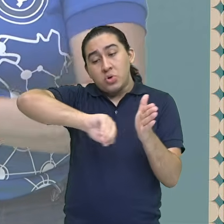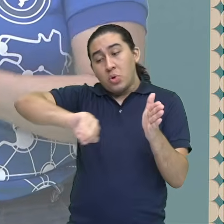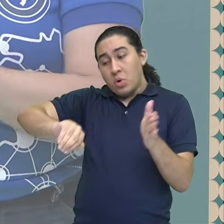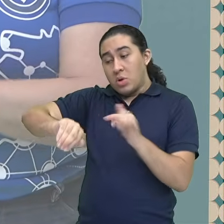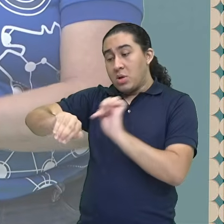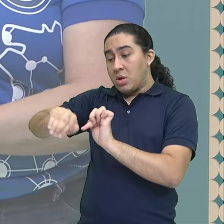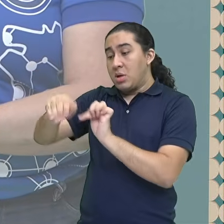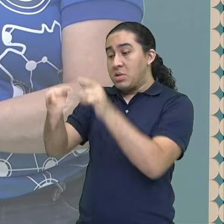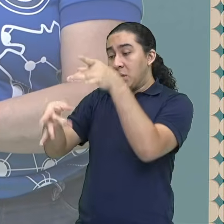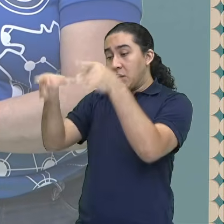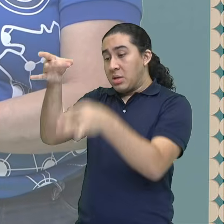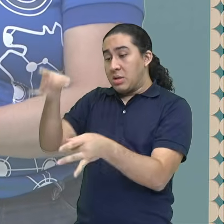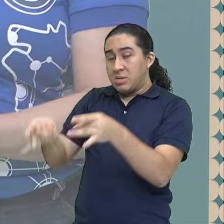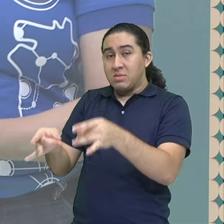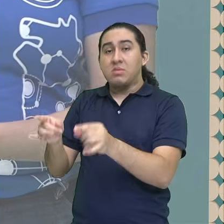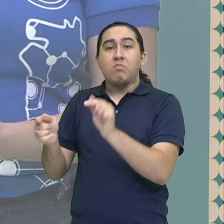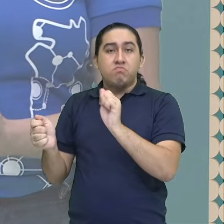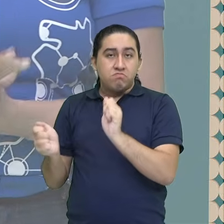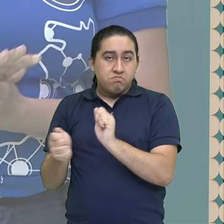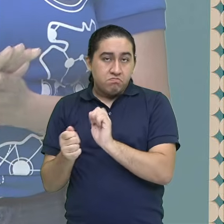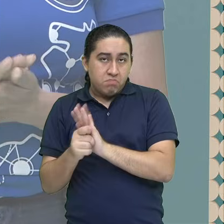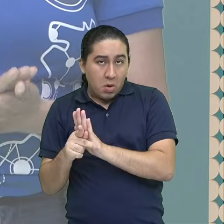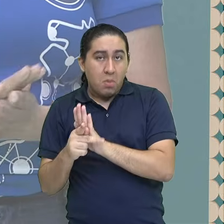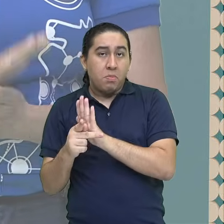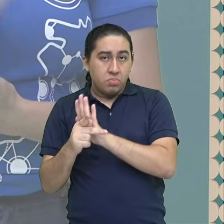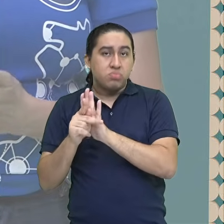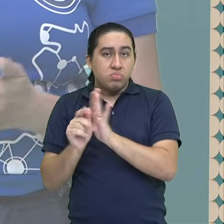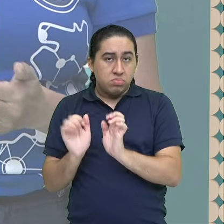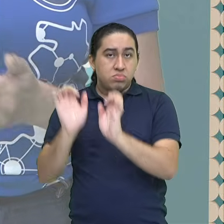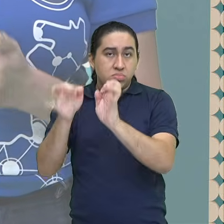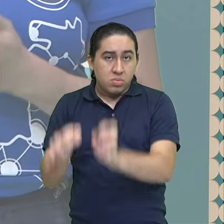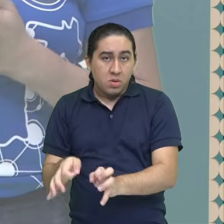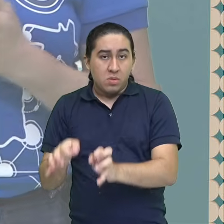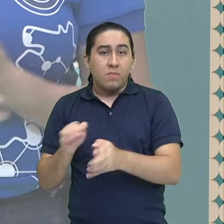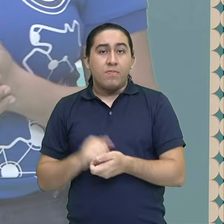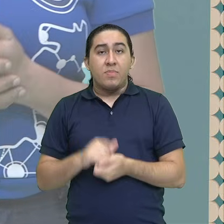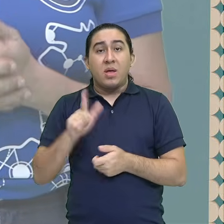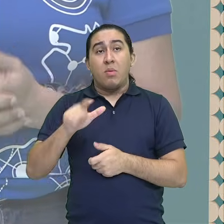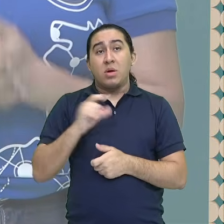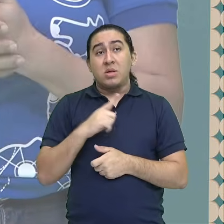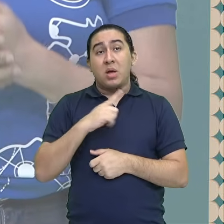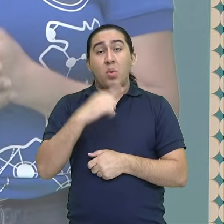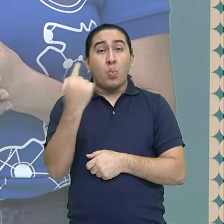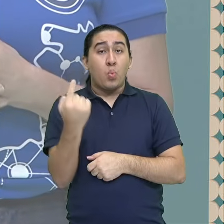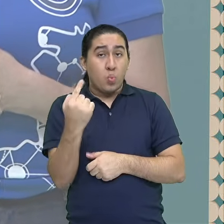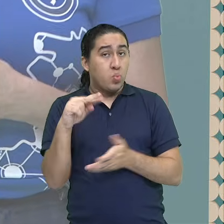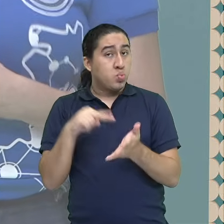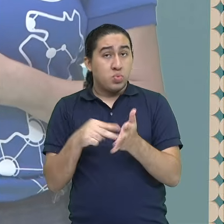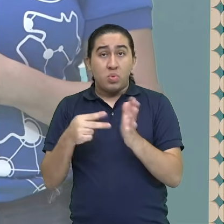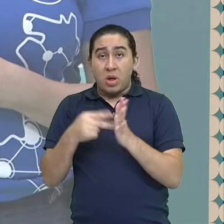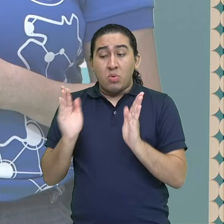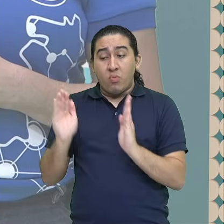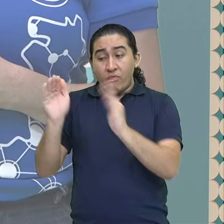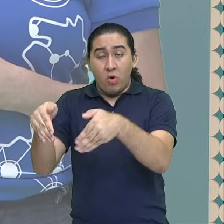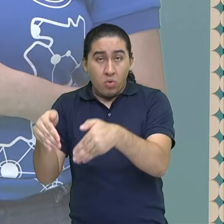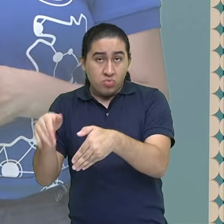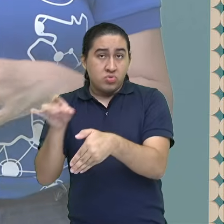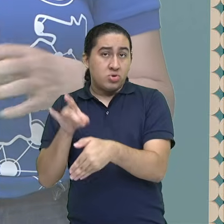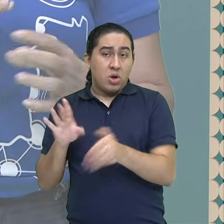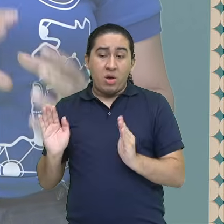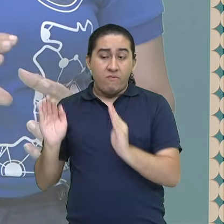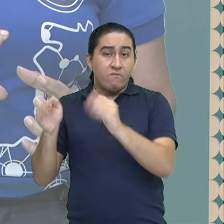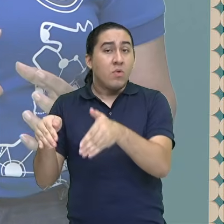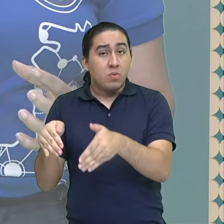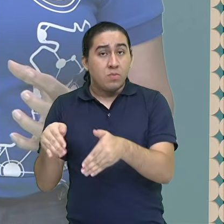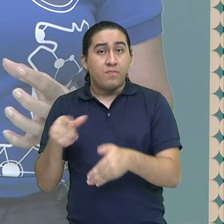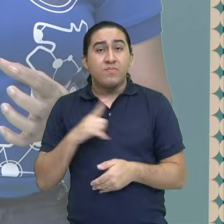fala daquela parte. Então, vamos ver que ele individualiza o sentido do termo a que se refere. Tem